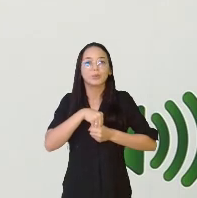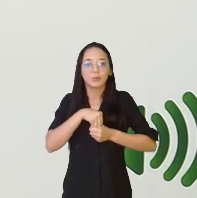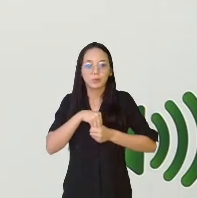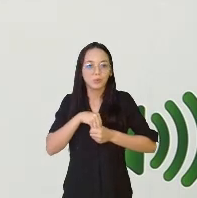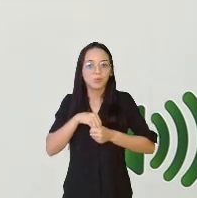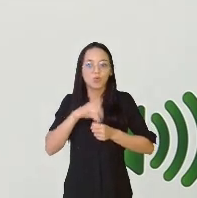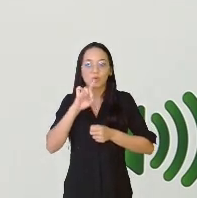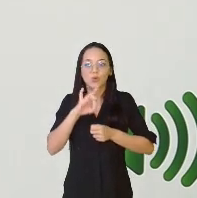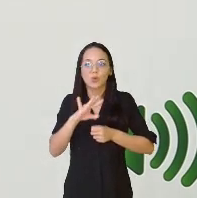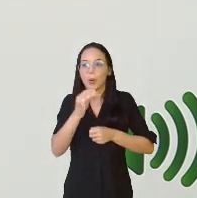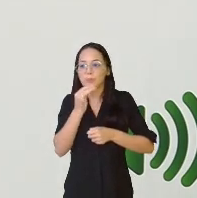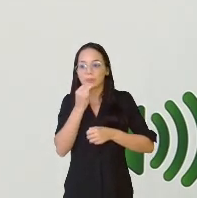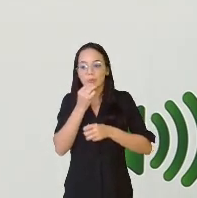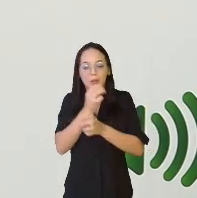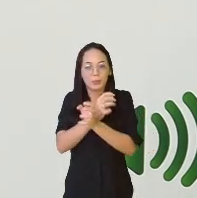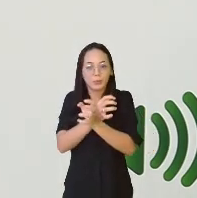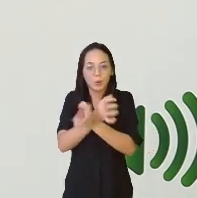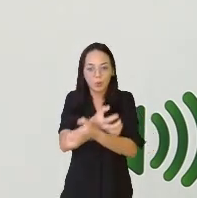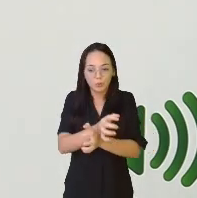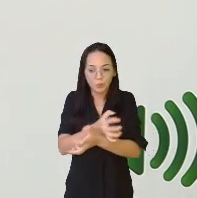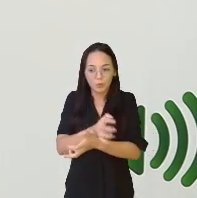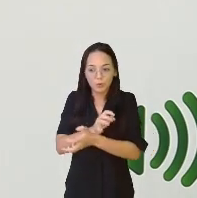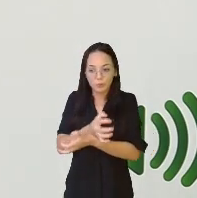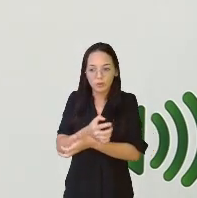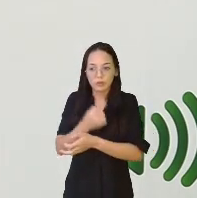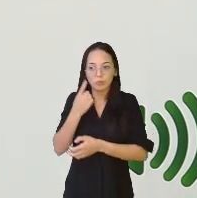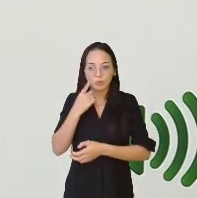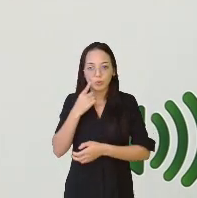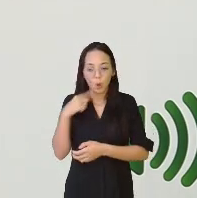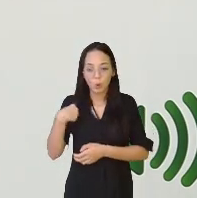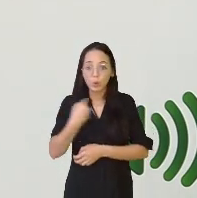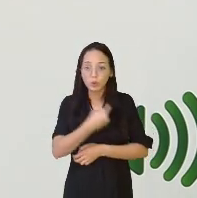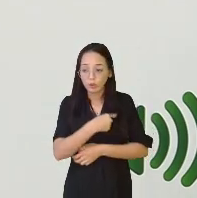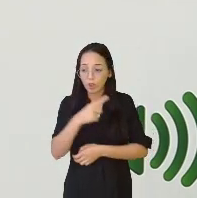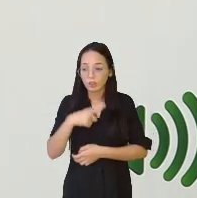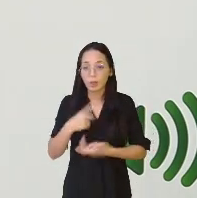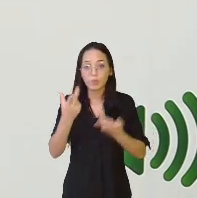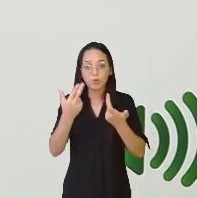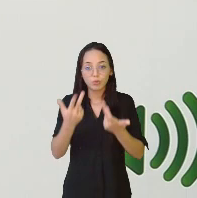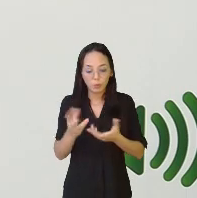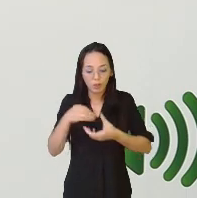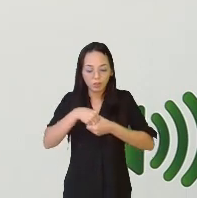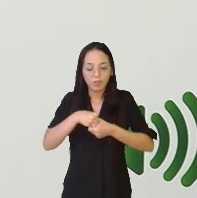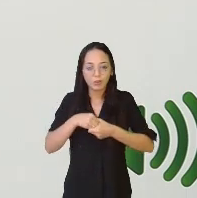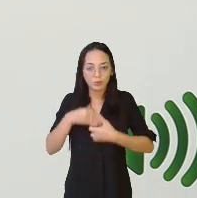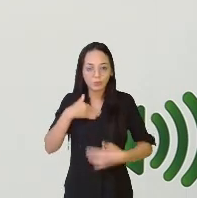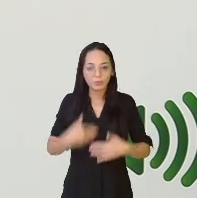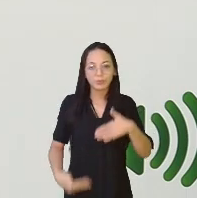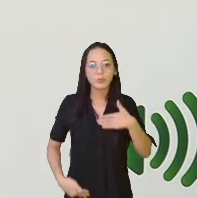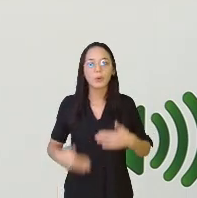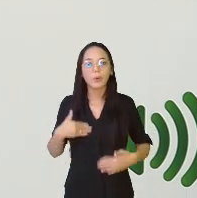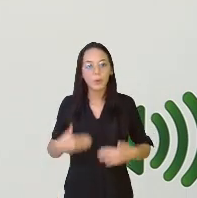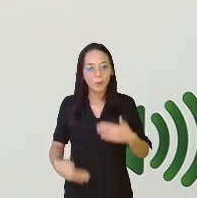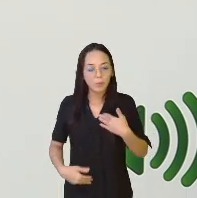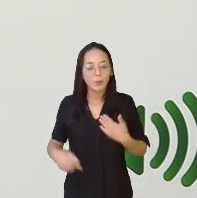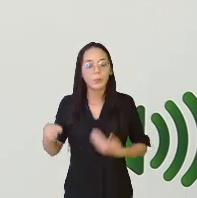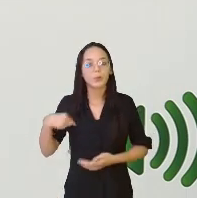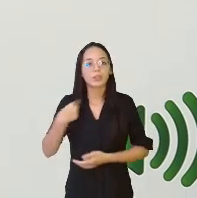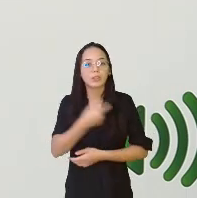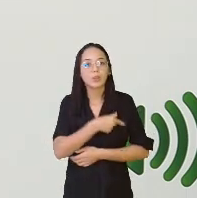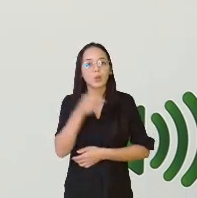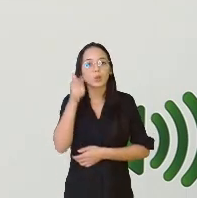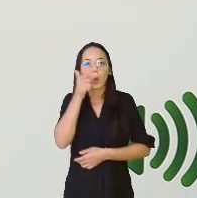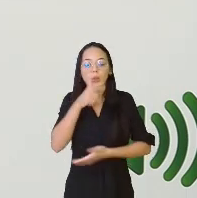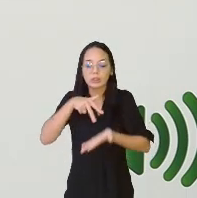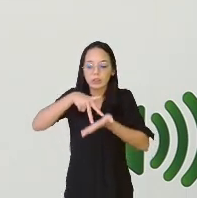pelos nossos ossos. Nós temos isso aqui na nossa composição. Para que a gente consiga